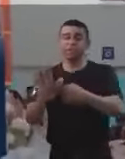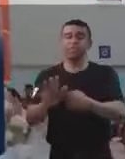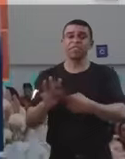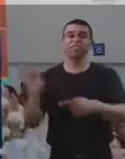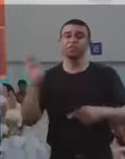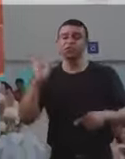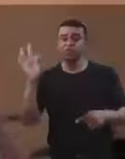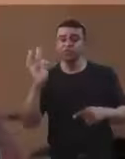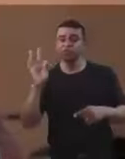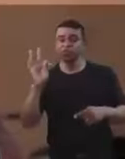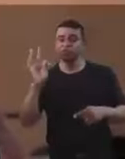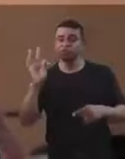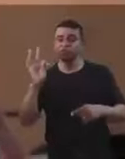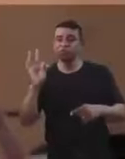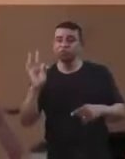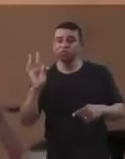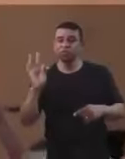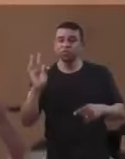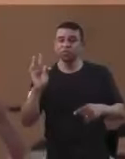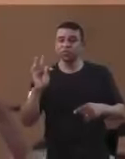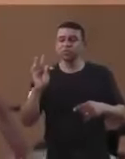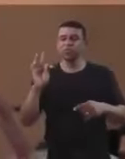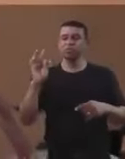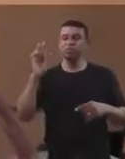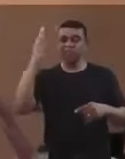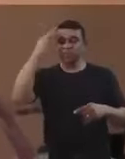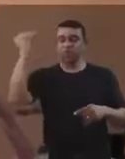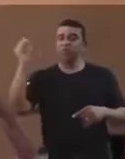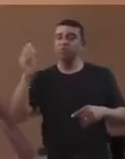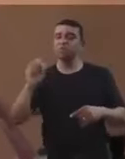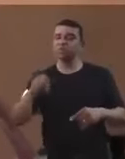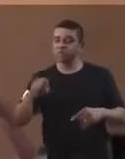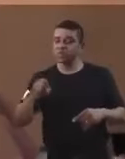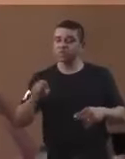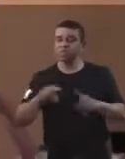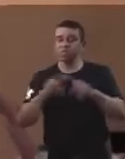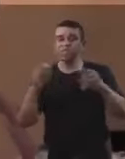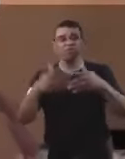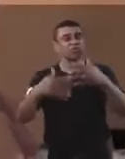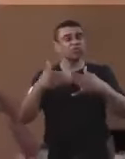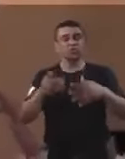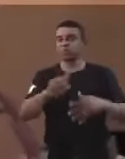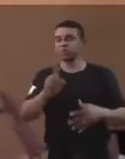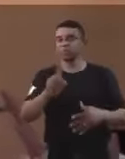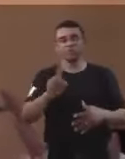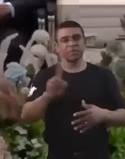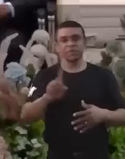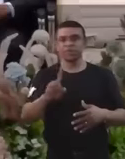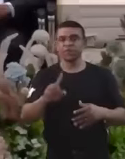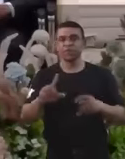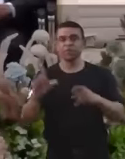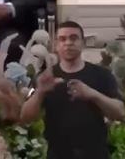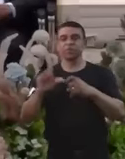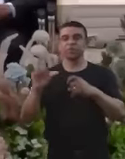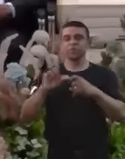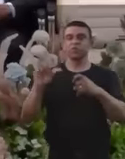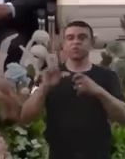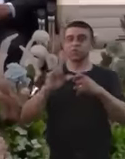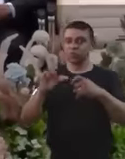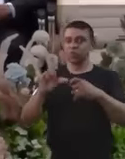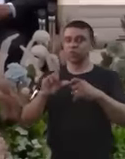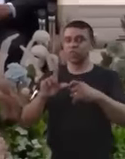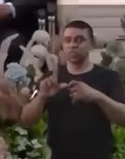versículo 13 que está brigando com o irmão. Aí no versículo 16, olha a parábola que Jesus conta e Lucas registra. Versículo 16, quem me ouve diz